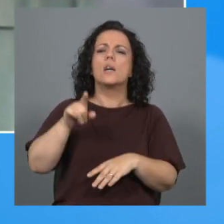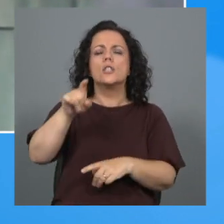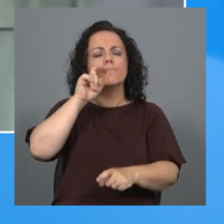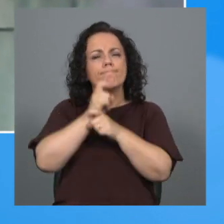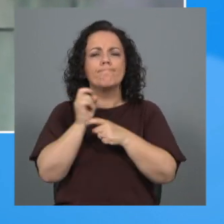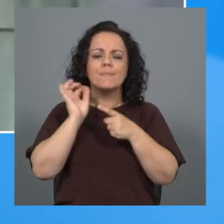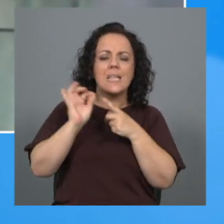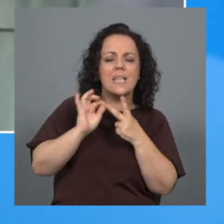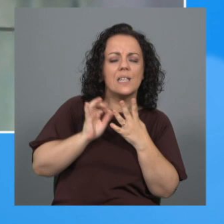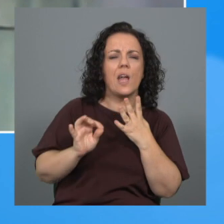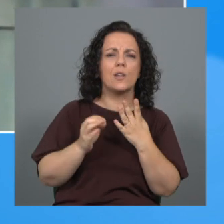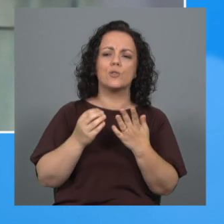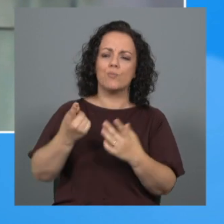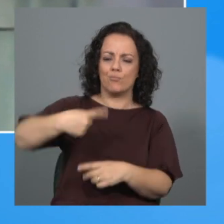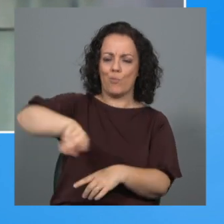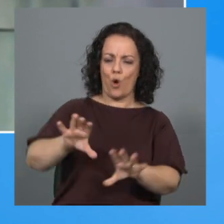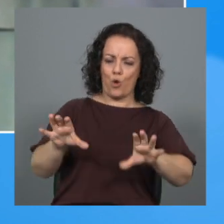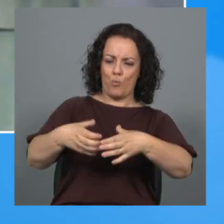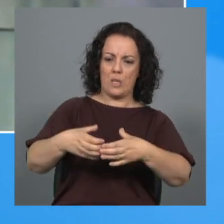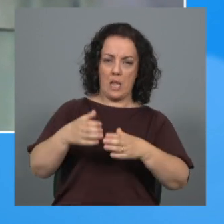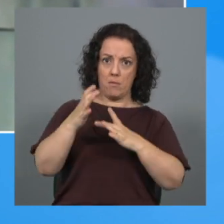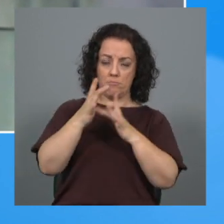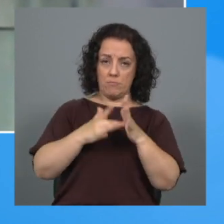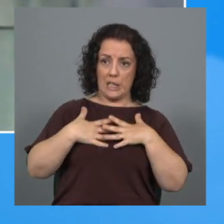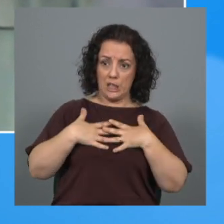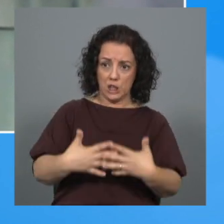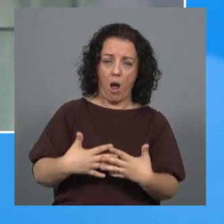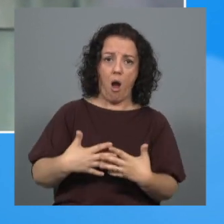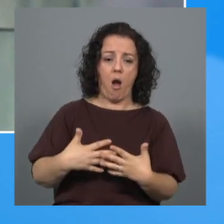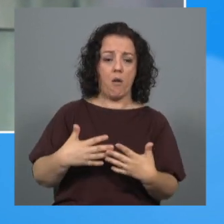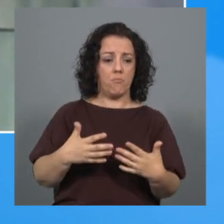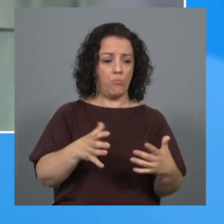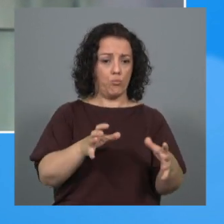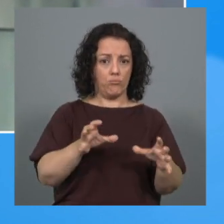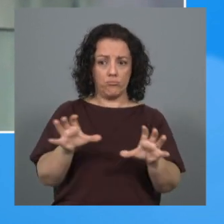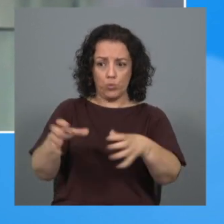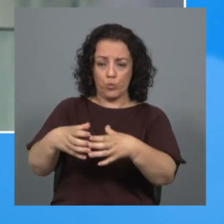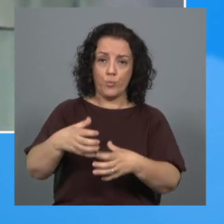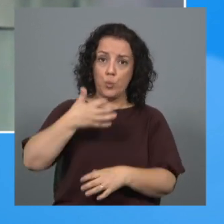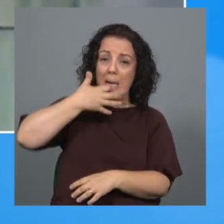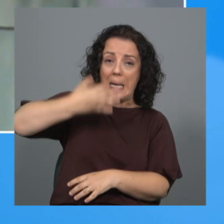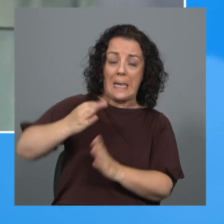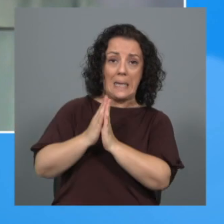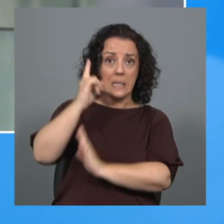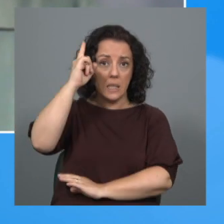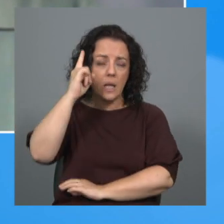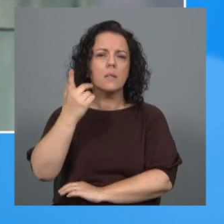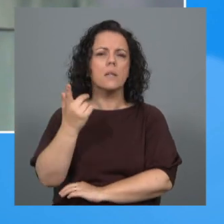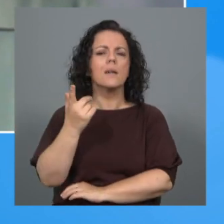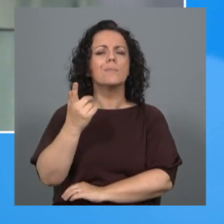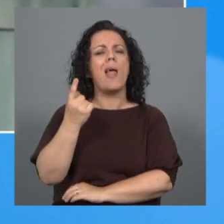a uma comunidade crente, a uma comunidade cristã, para que adote e seja,